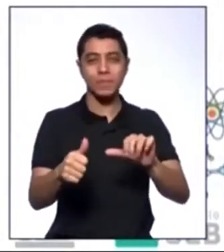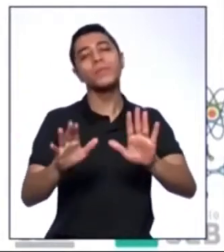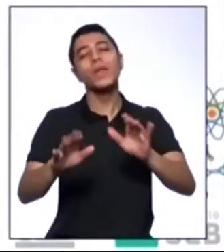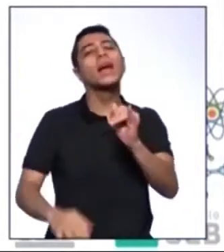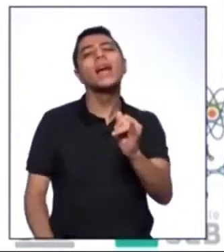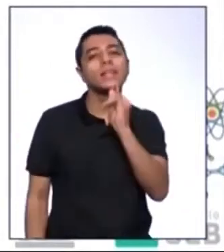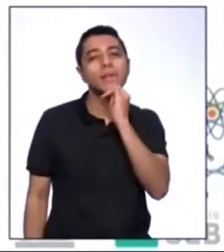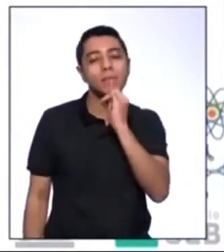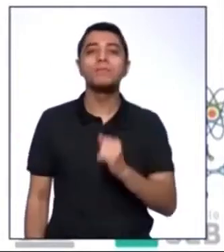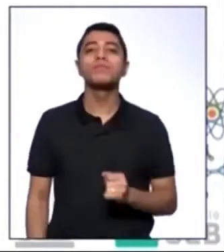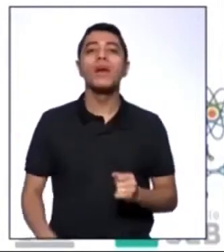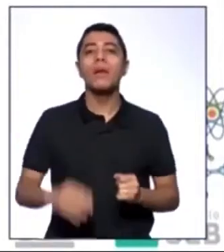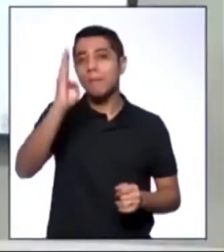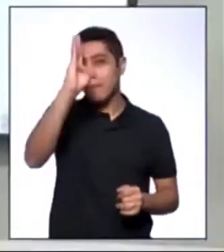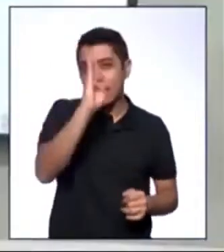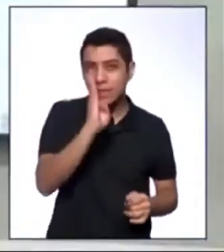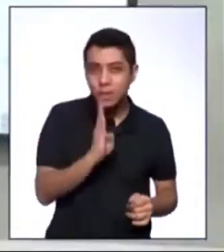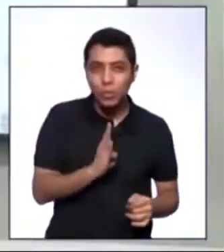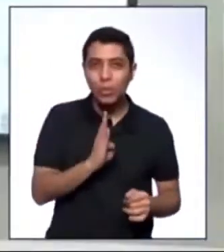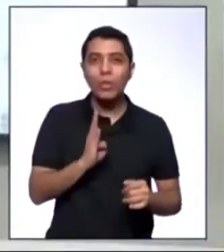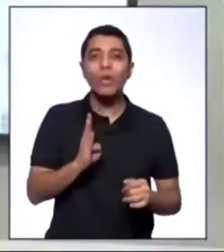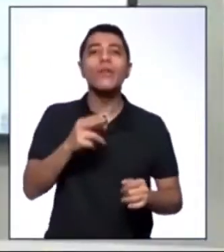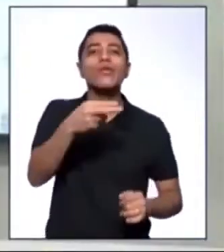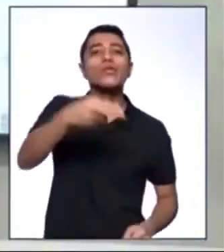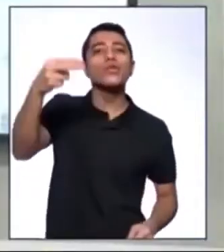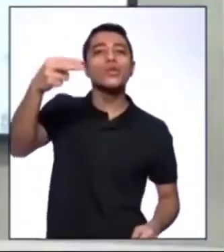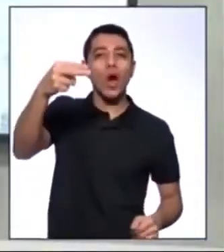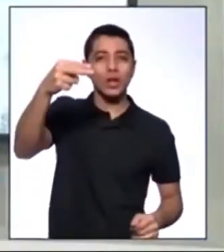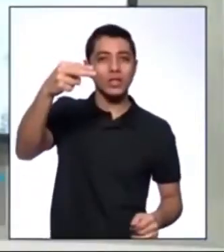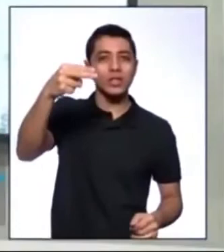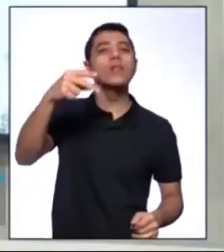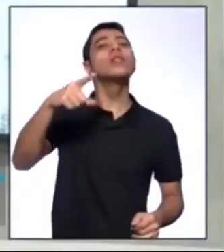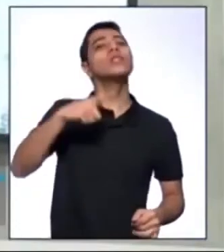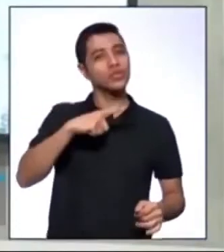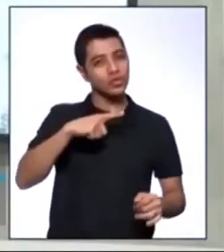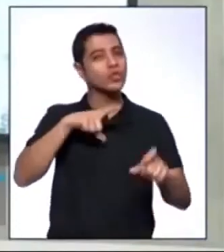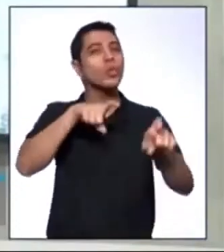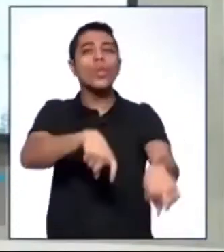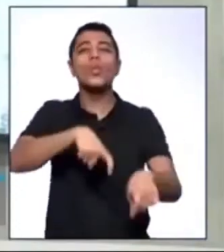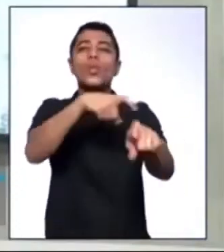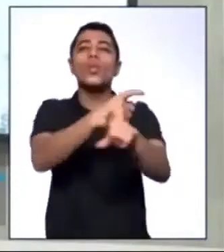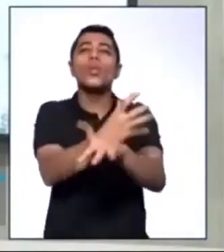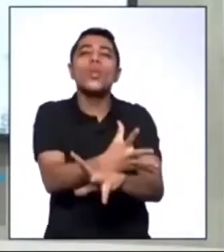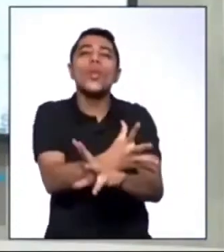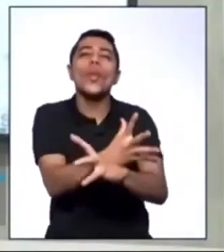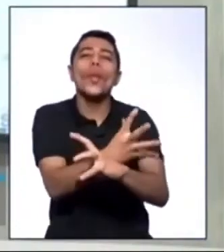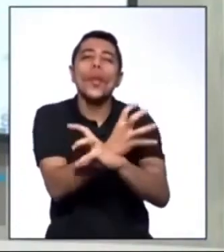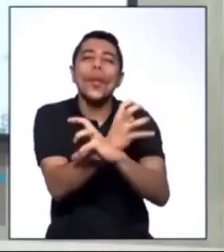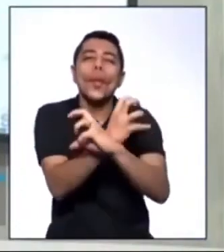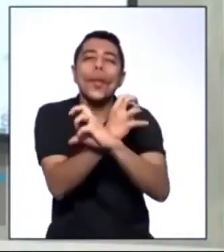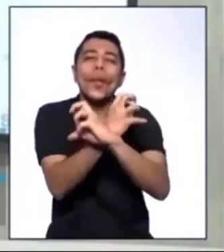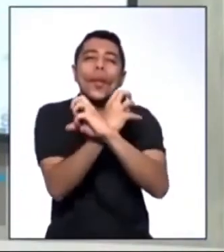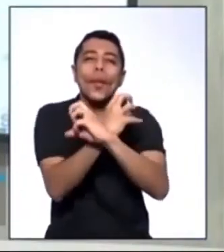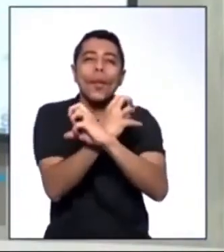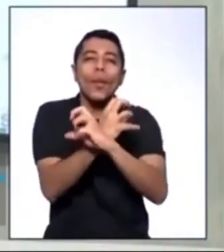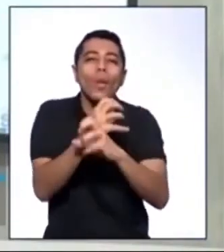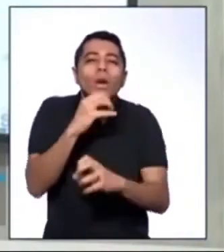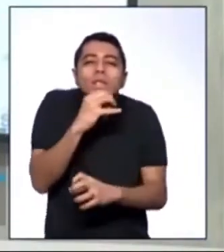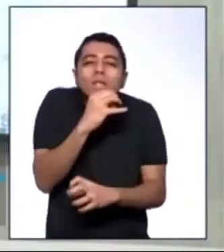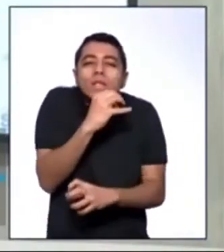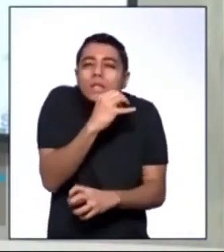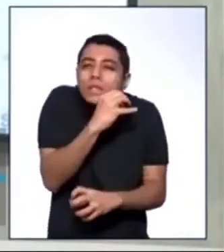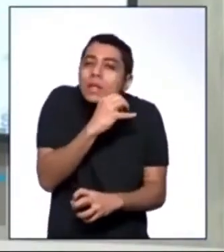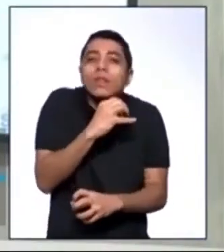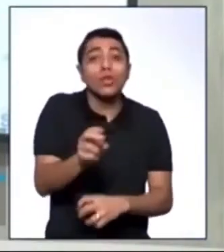No Brasil, lá no sertão nordestino, o clima é semiárido. Mas pode ser que algum dia, quando